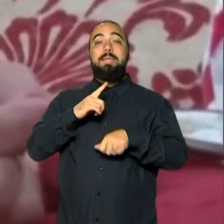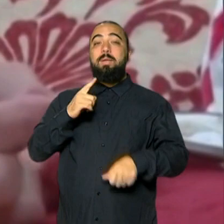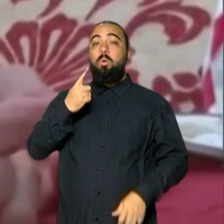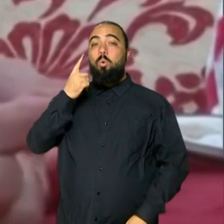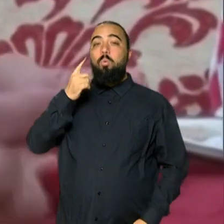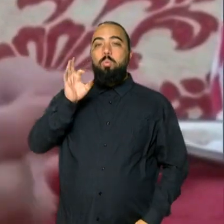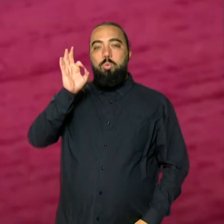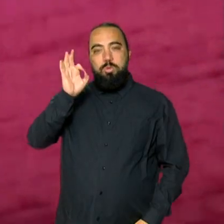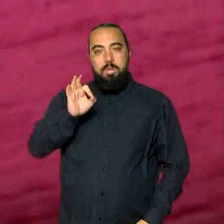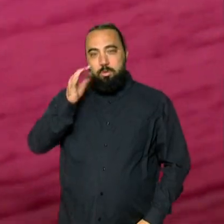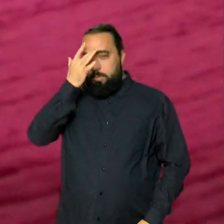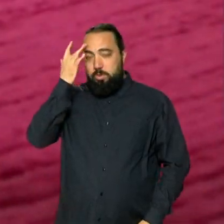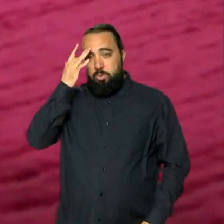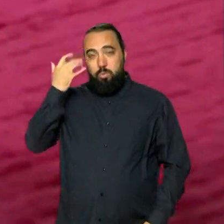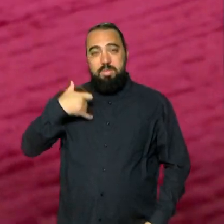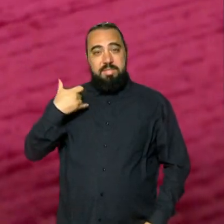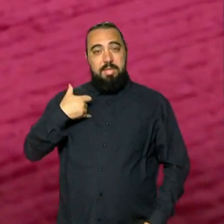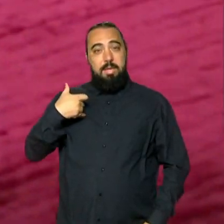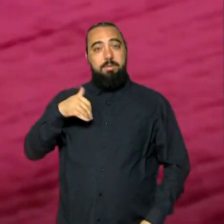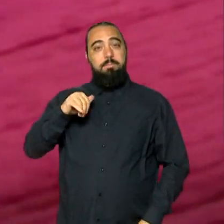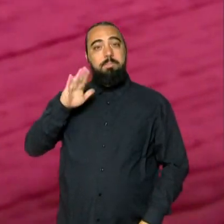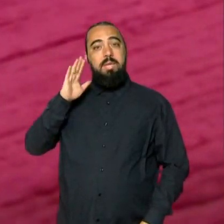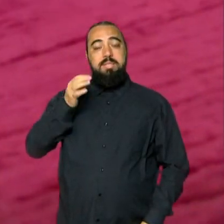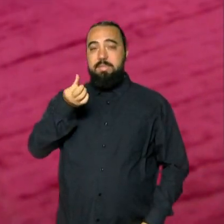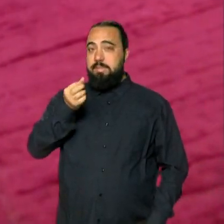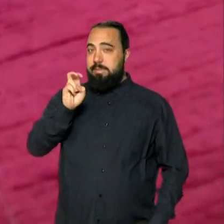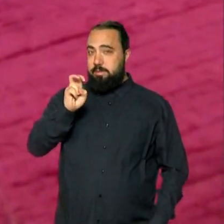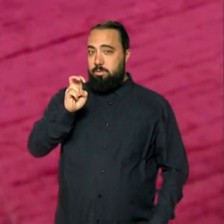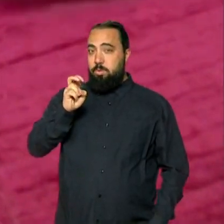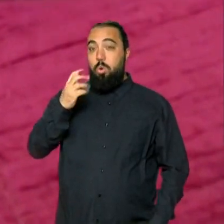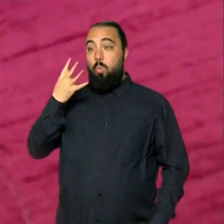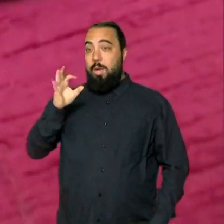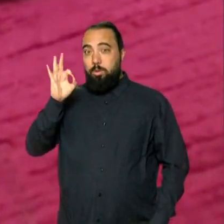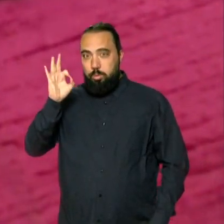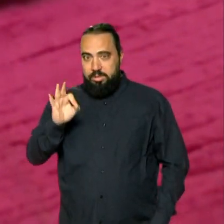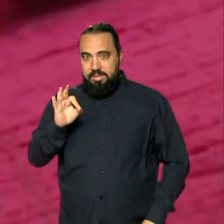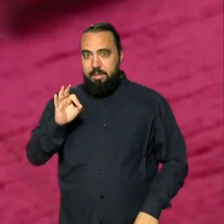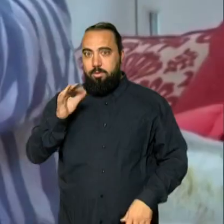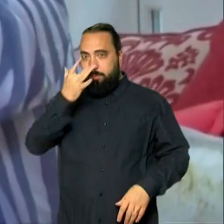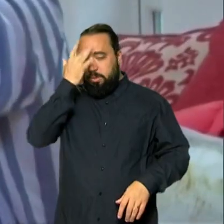de 65 anos e 4% da população com mais de 80.